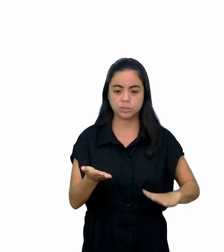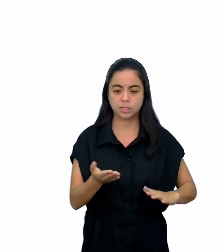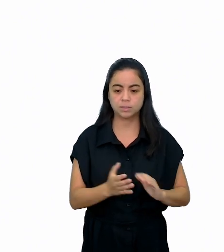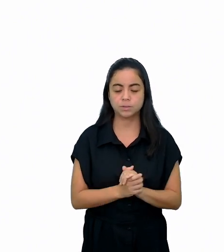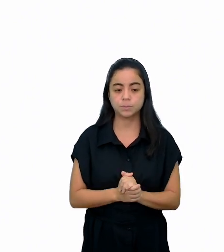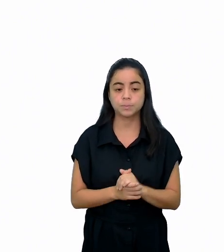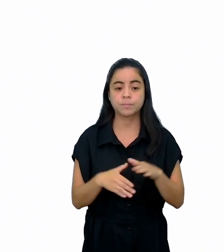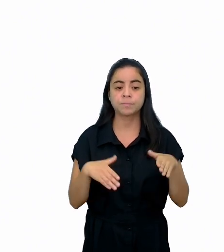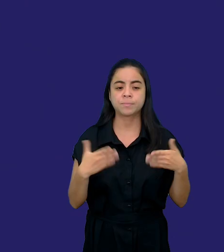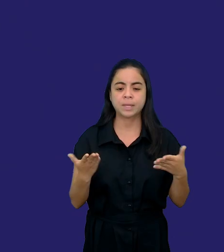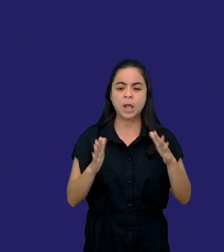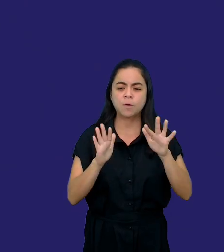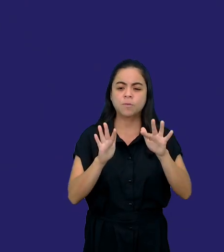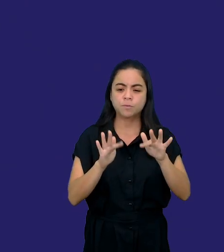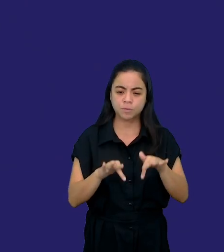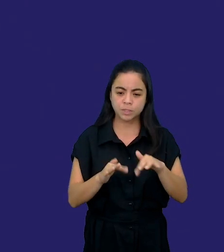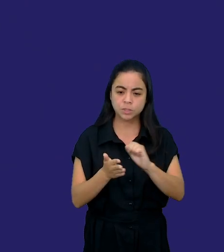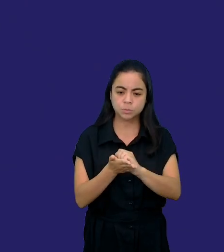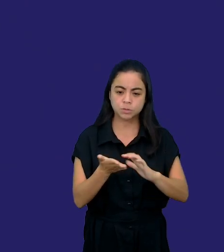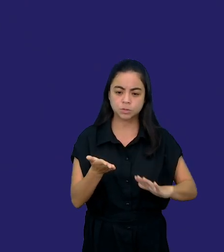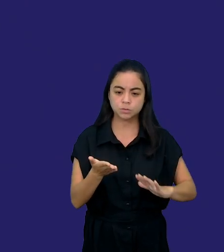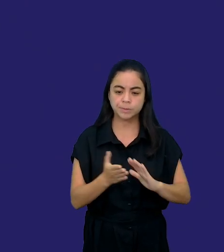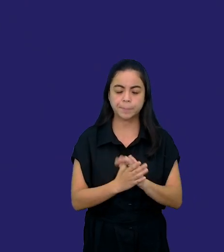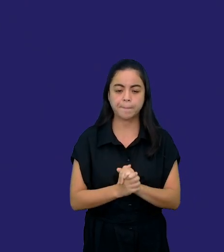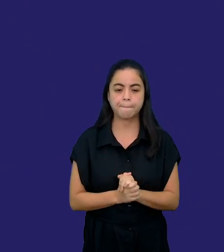para o nosso fechamento da atividade.